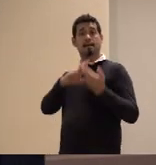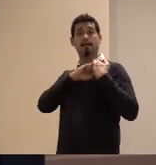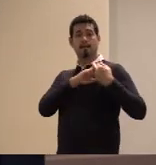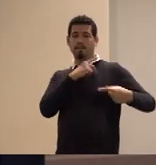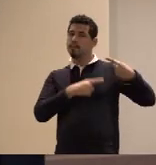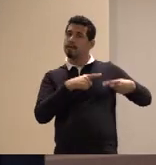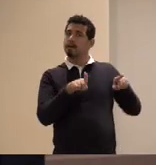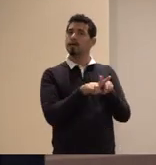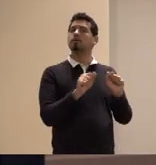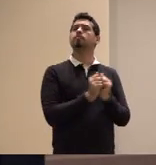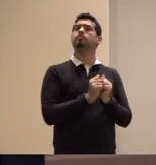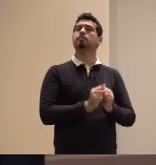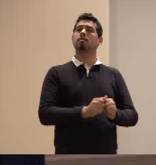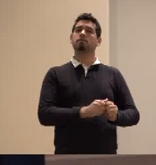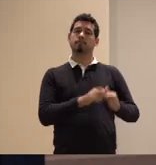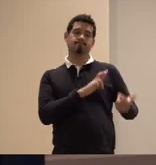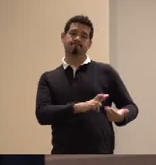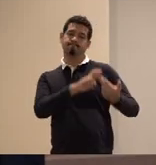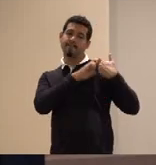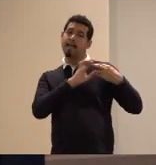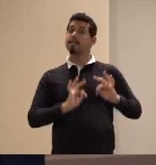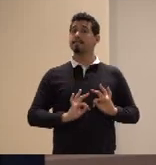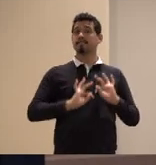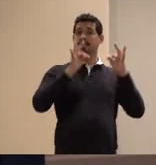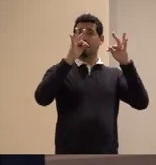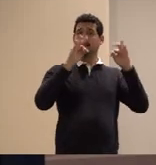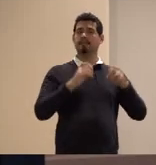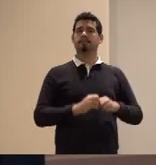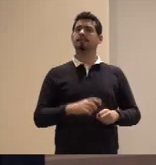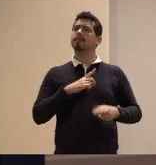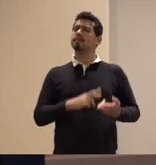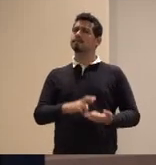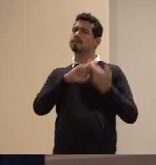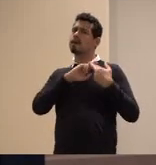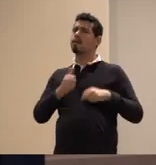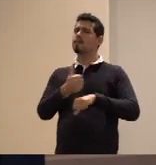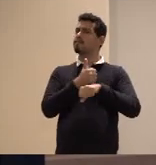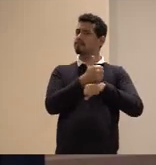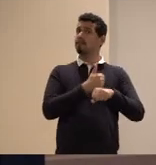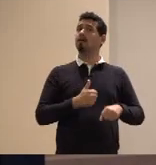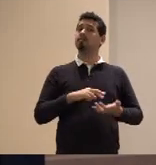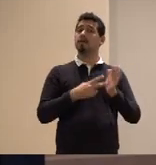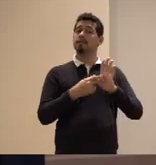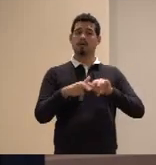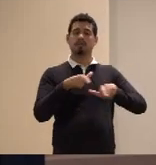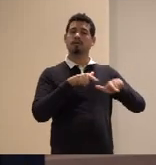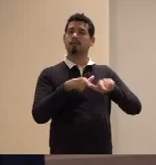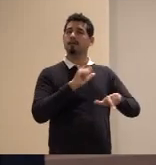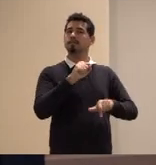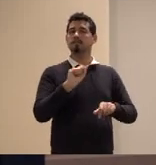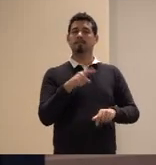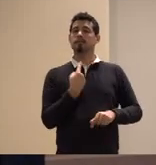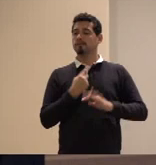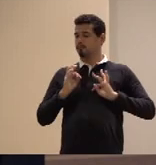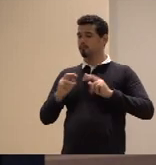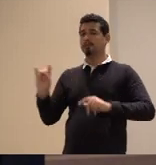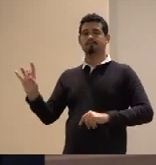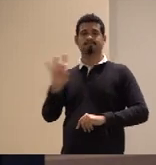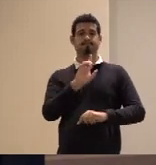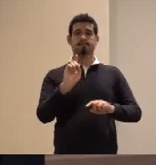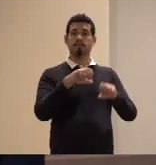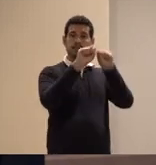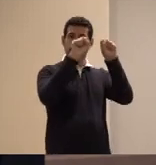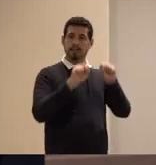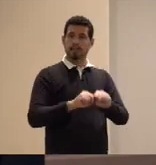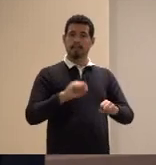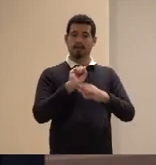política, responsabilidade técnica, responsabilidade profissional. Esse é um trabalho que é de todos nós, do sistema de garantia